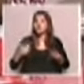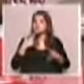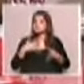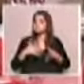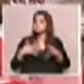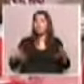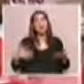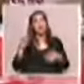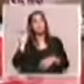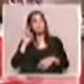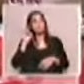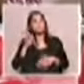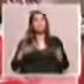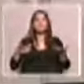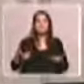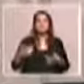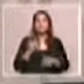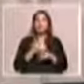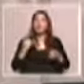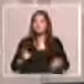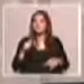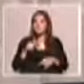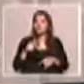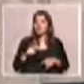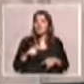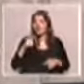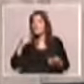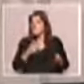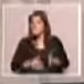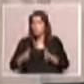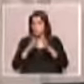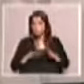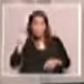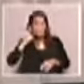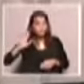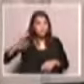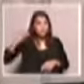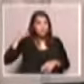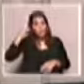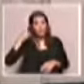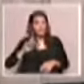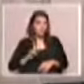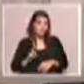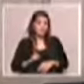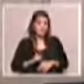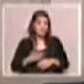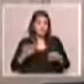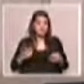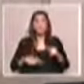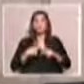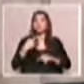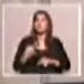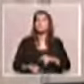alguma importância enquanto bem transacionável, porque não era a produção mais importante das ovelhas, até